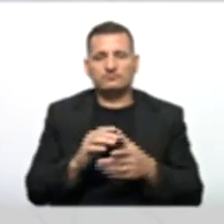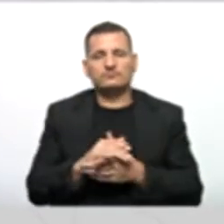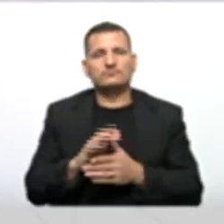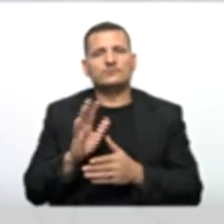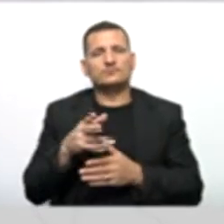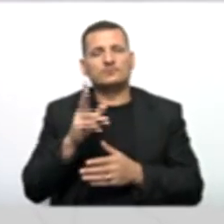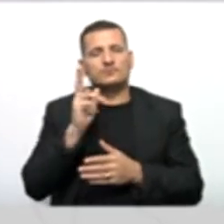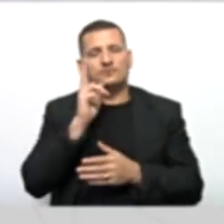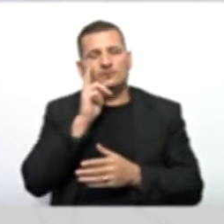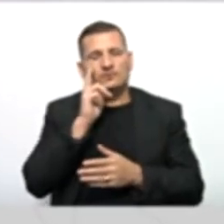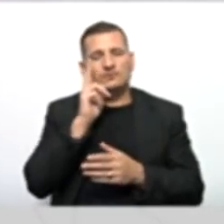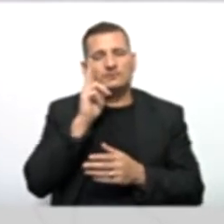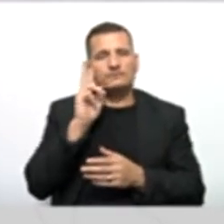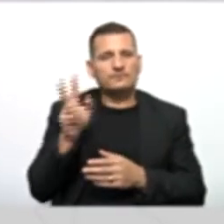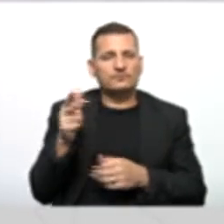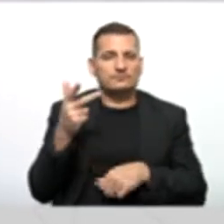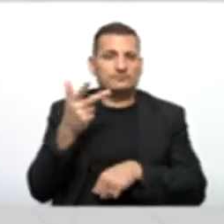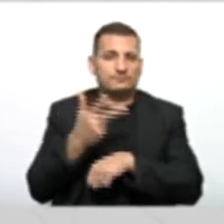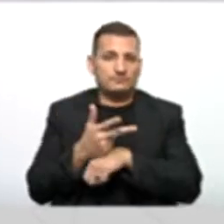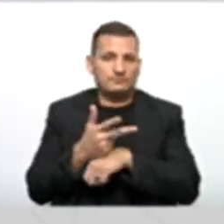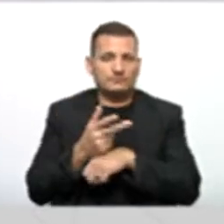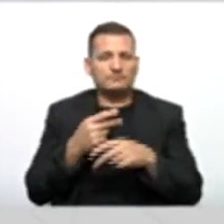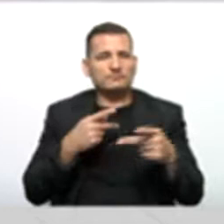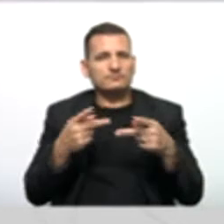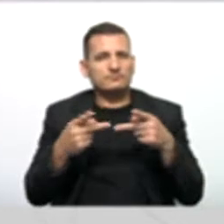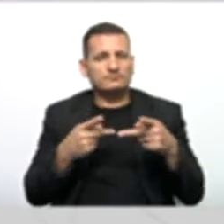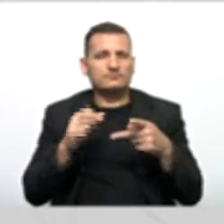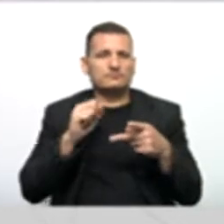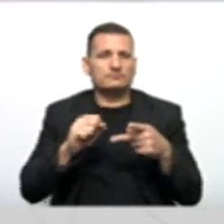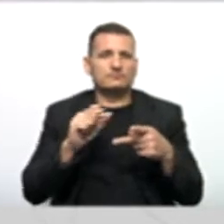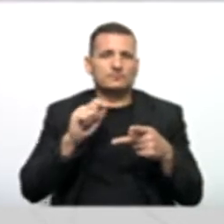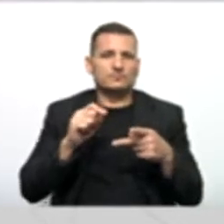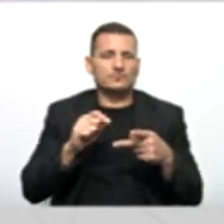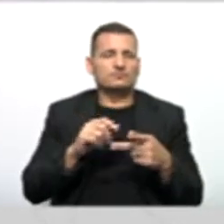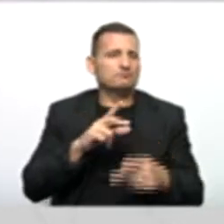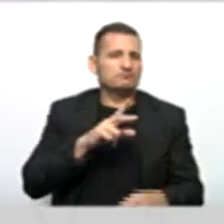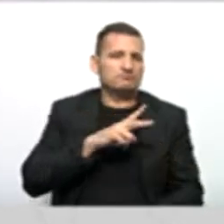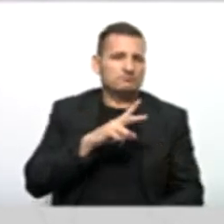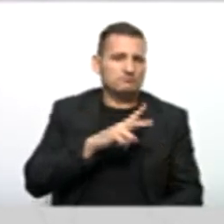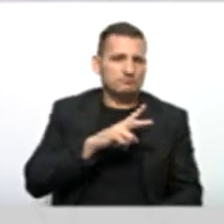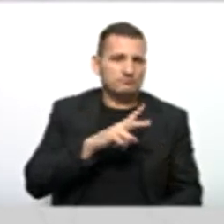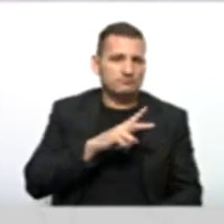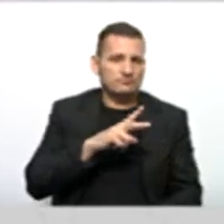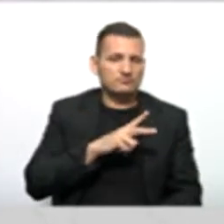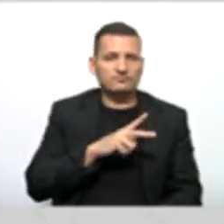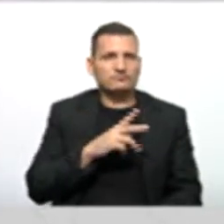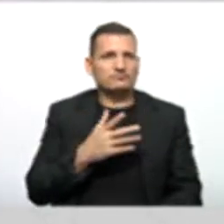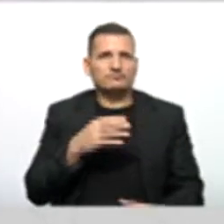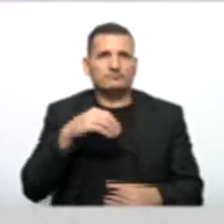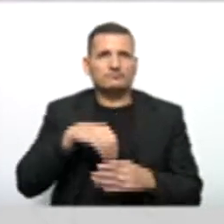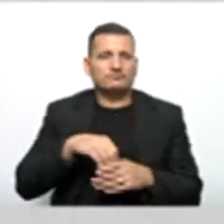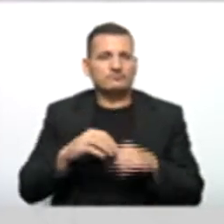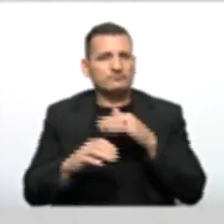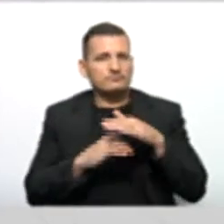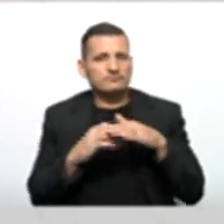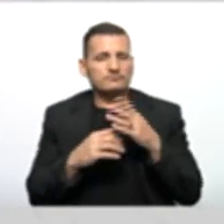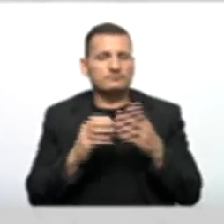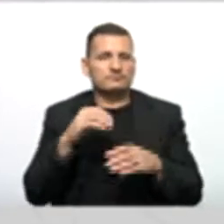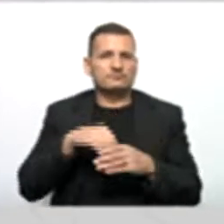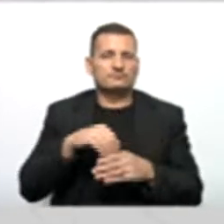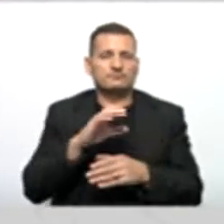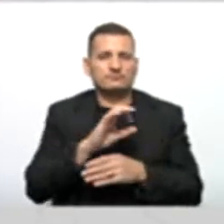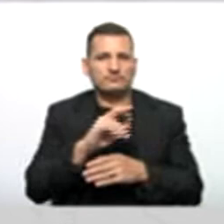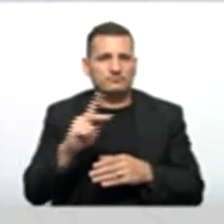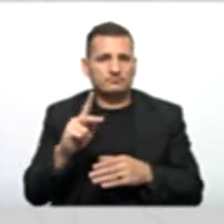no vídeo que o projeto ele pode ser utilizado tanto para fins pessoais, como fins dentro da minha empresa, da minha cooperativa.